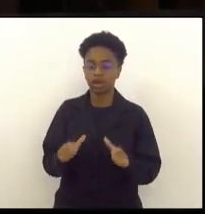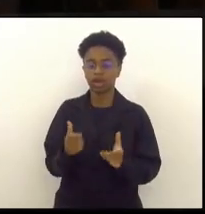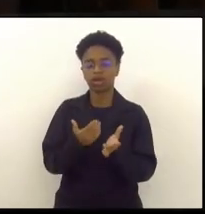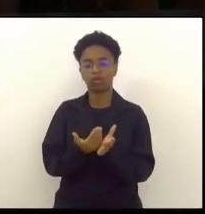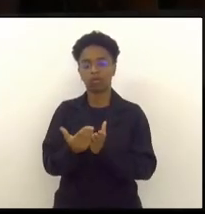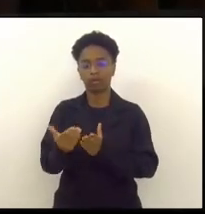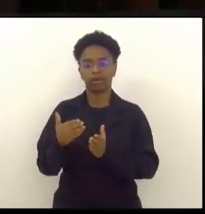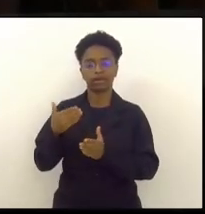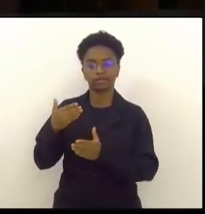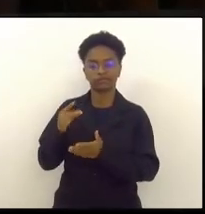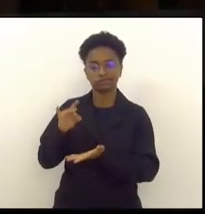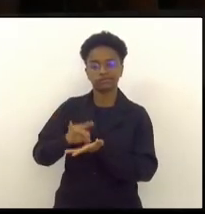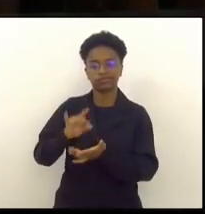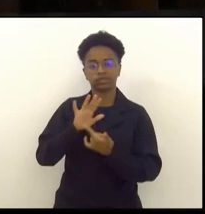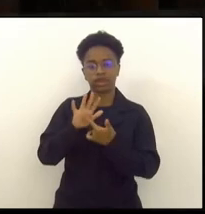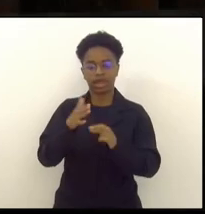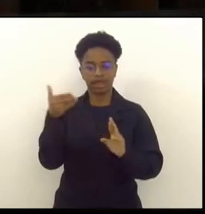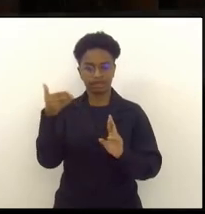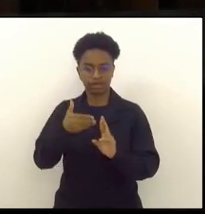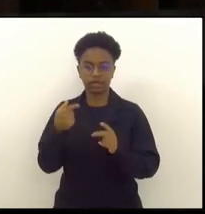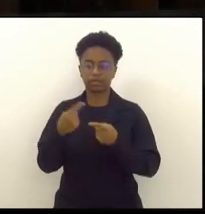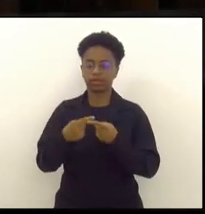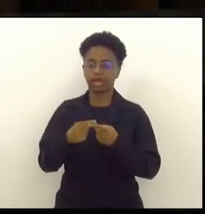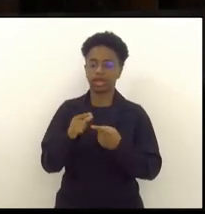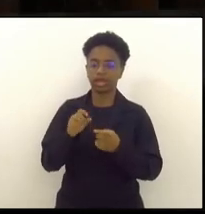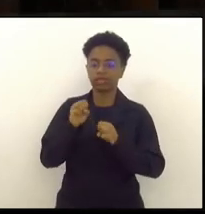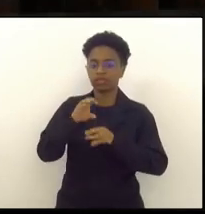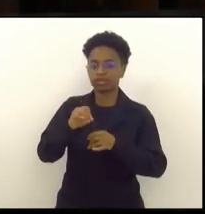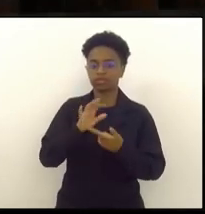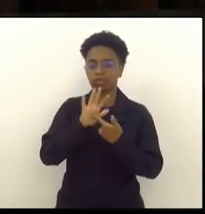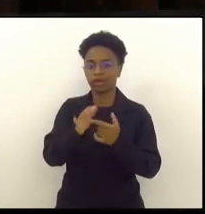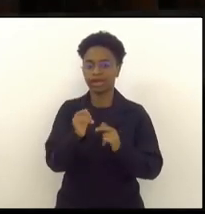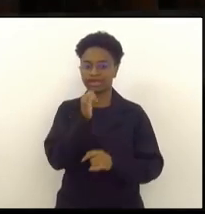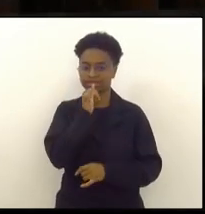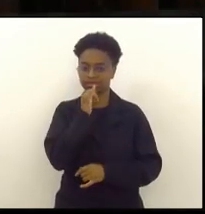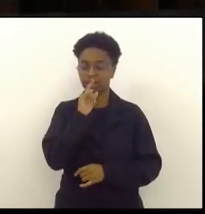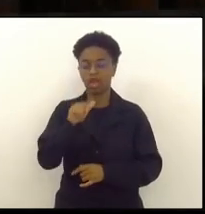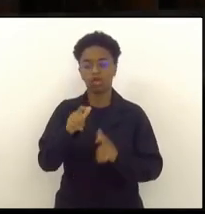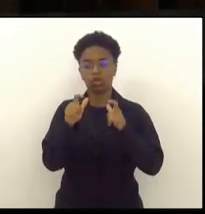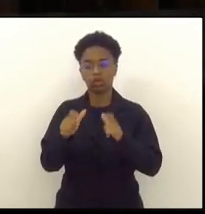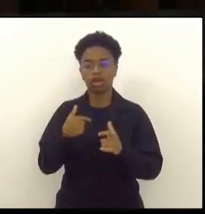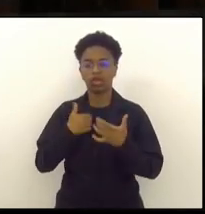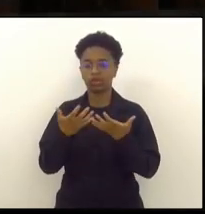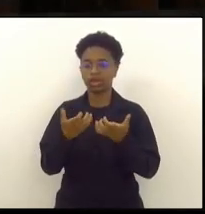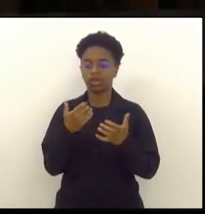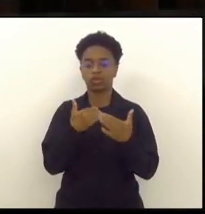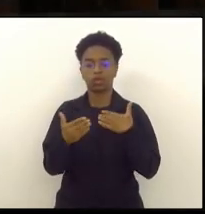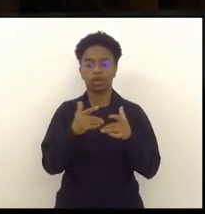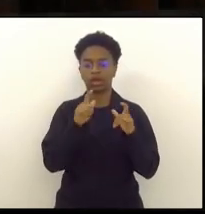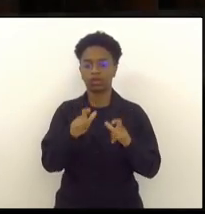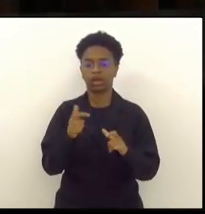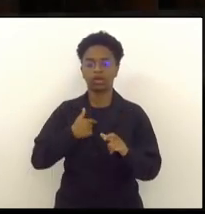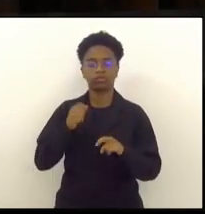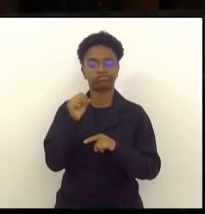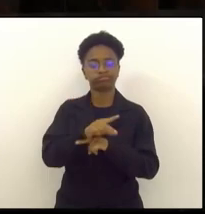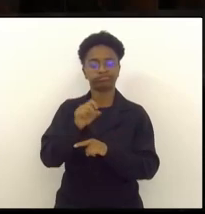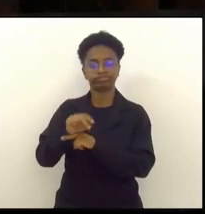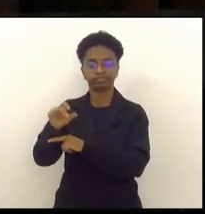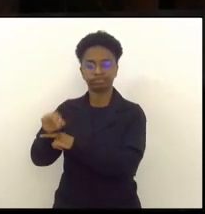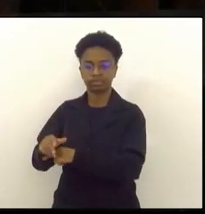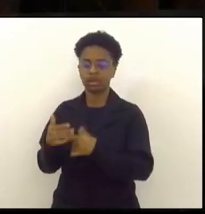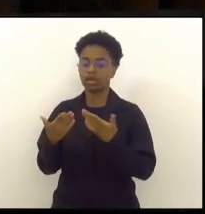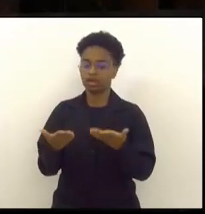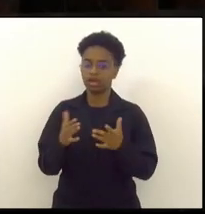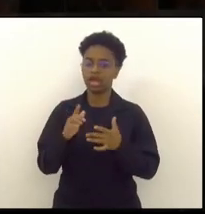ser a referência, a educação pelo exemplo. É esse ambiente que eu quero em qualquer ambiente que eu esteja. É